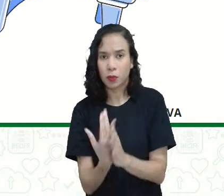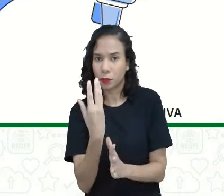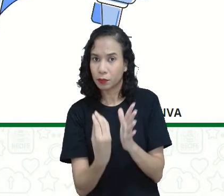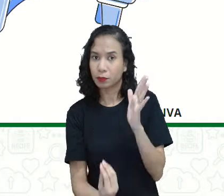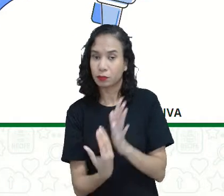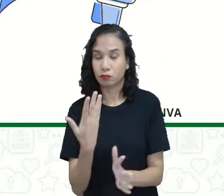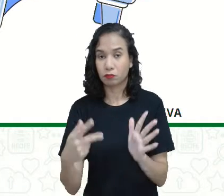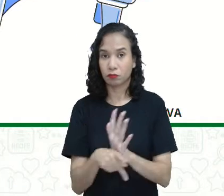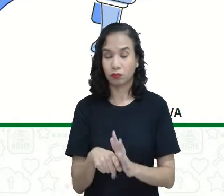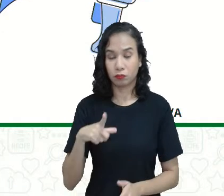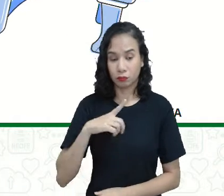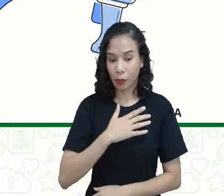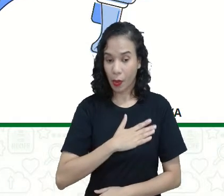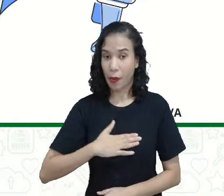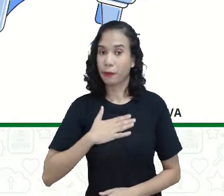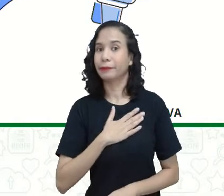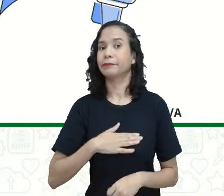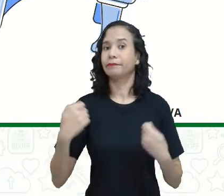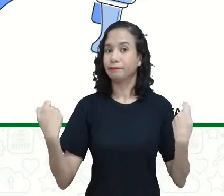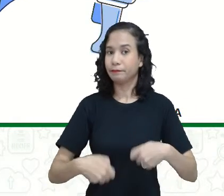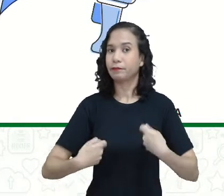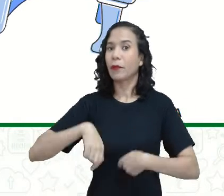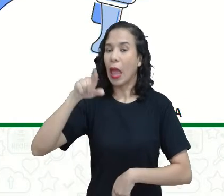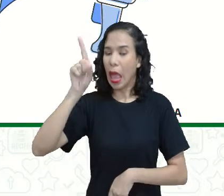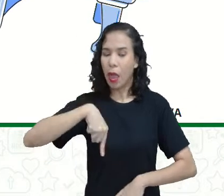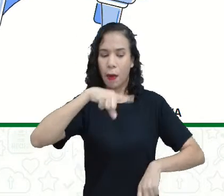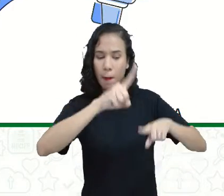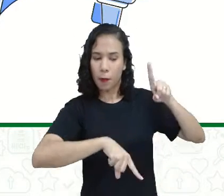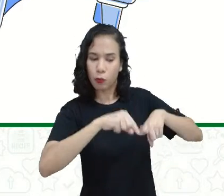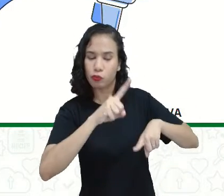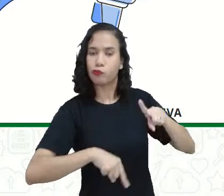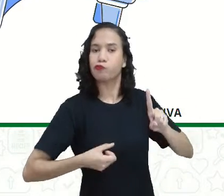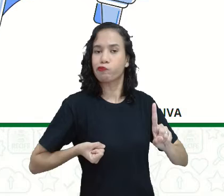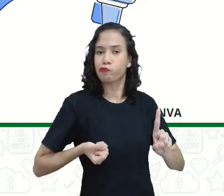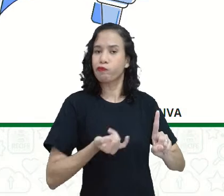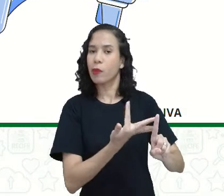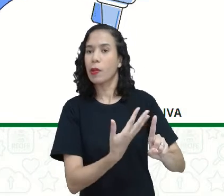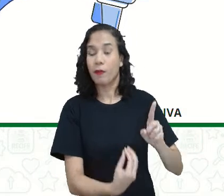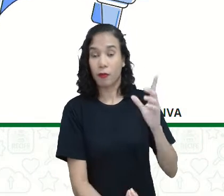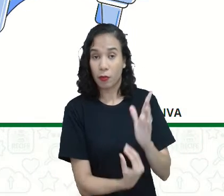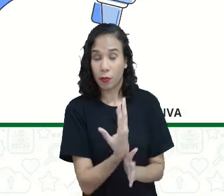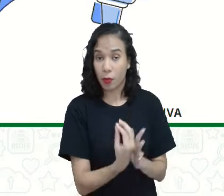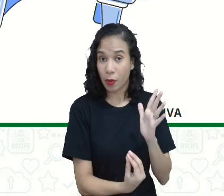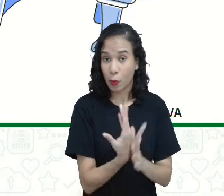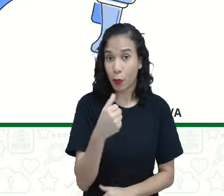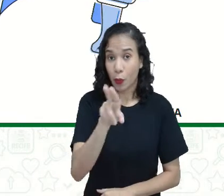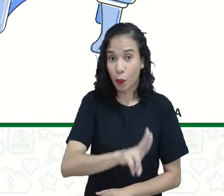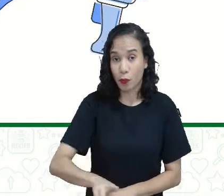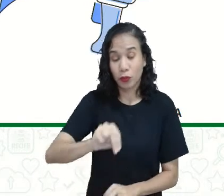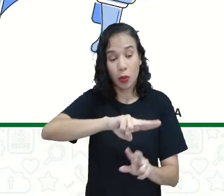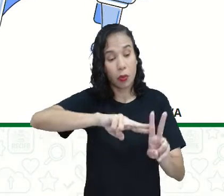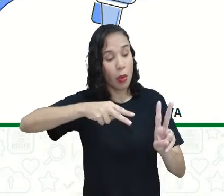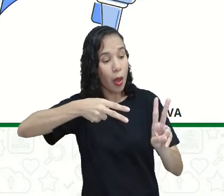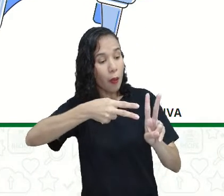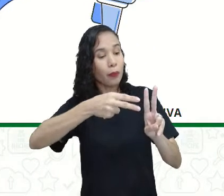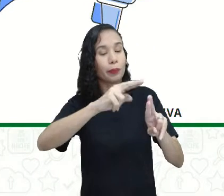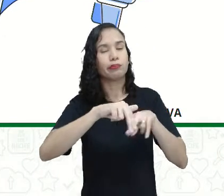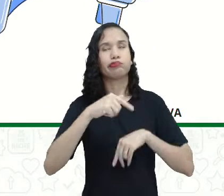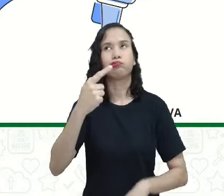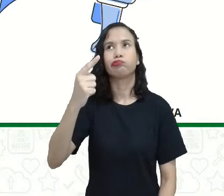satisfação de suas necessidades é considerado um bem material e é produzido através de recursos.